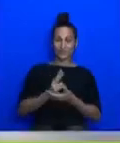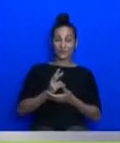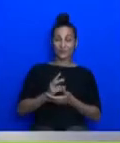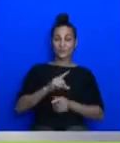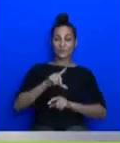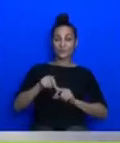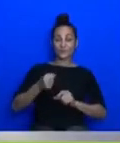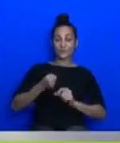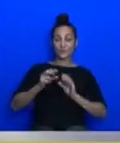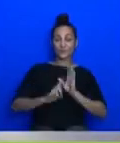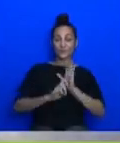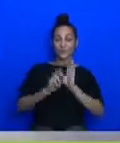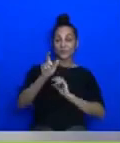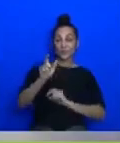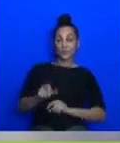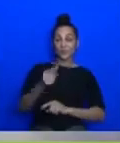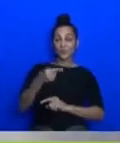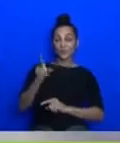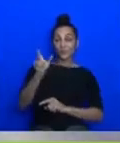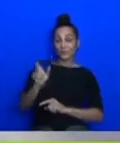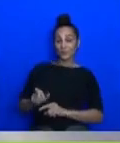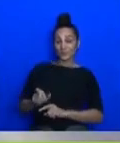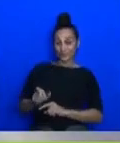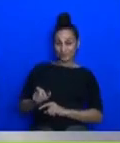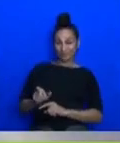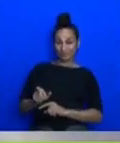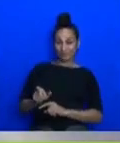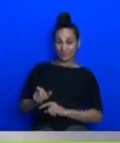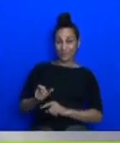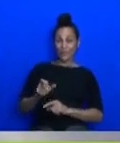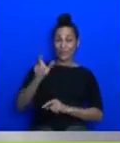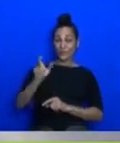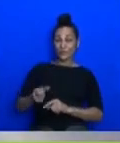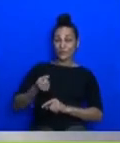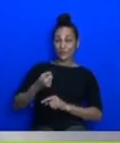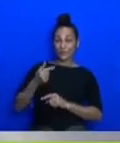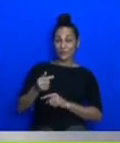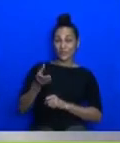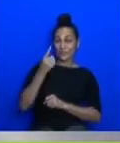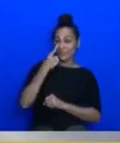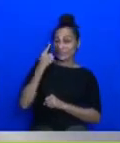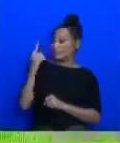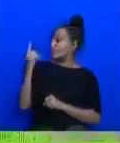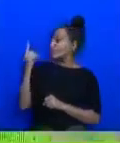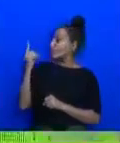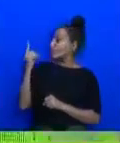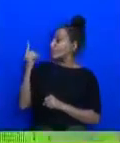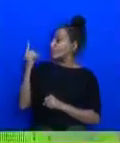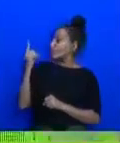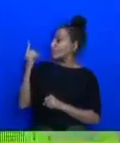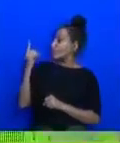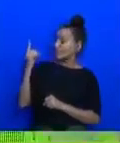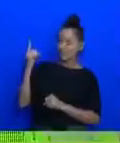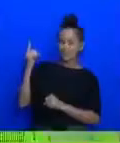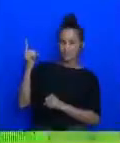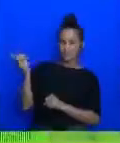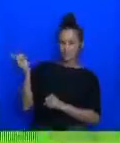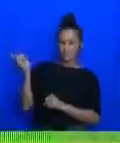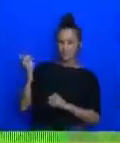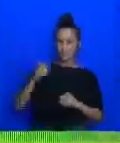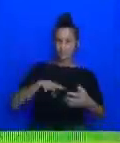Passaremos agora ao sorteio do número correspondente à última coluna. A coluna de número 7, bola posicionada.